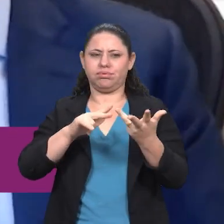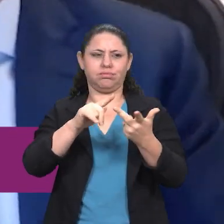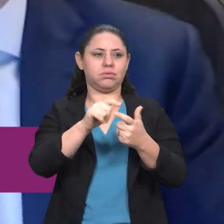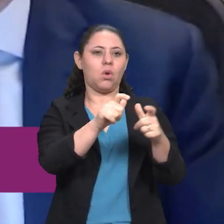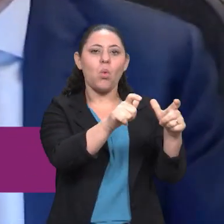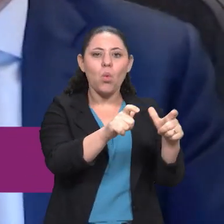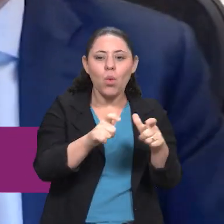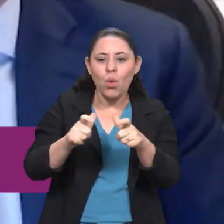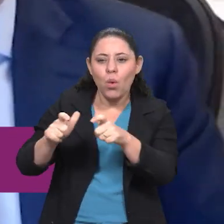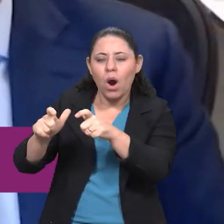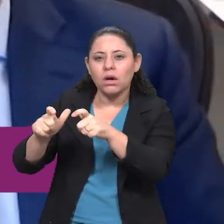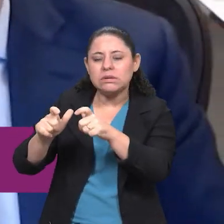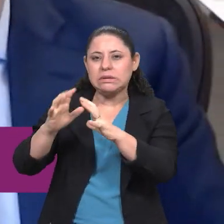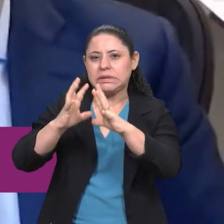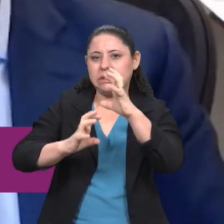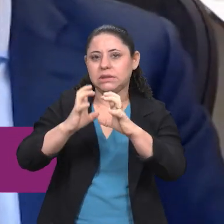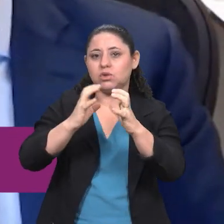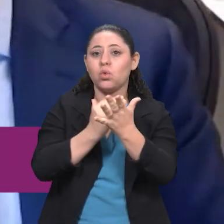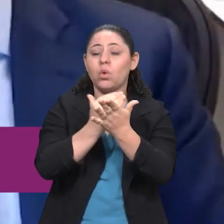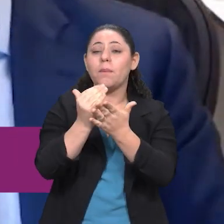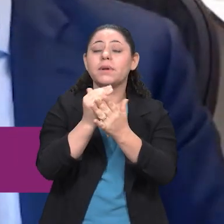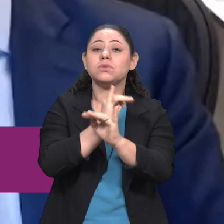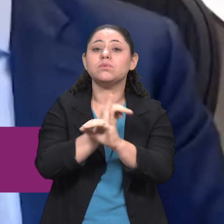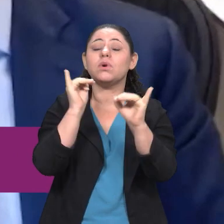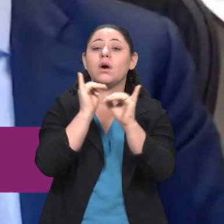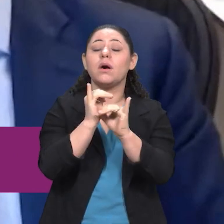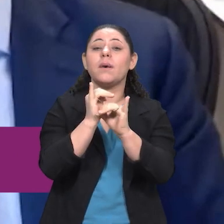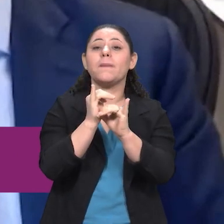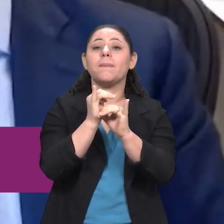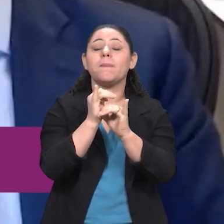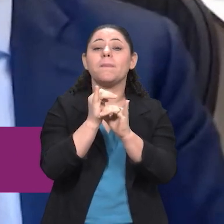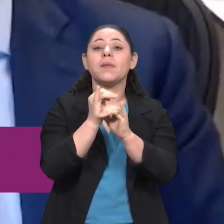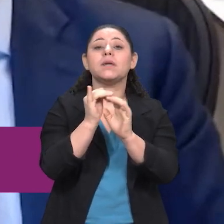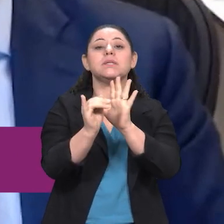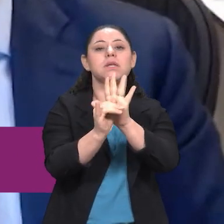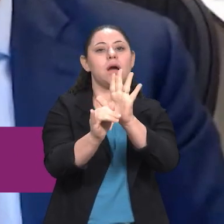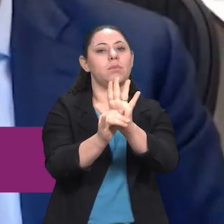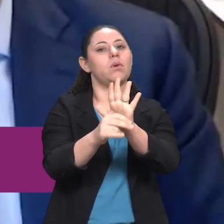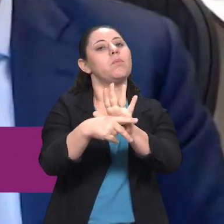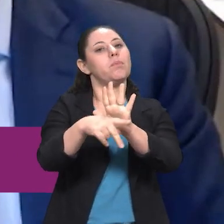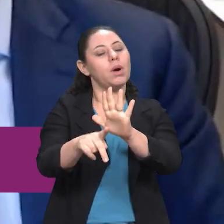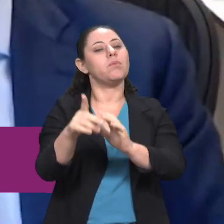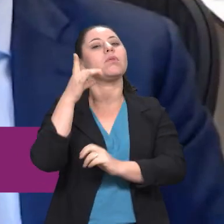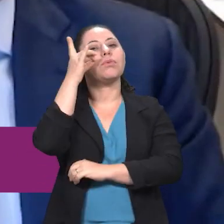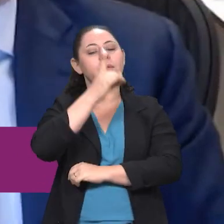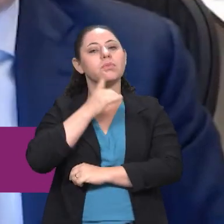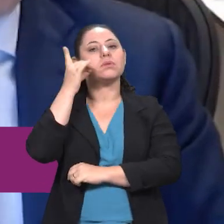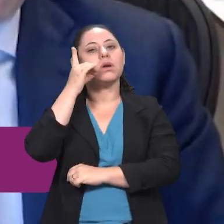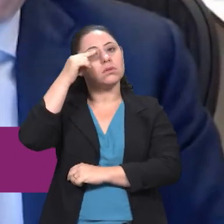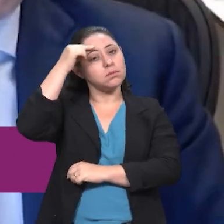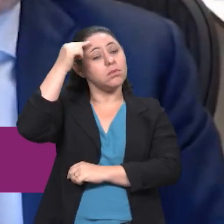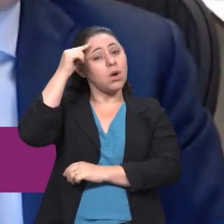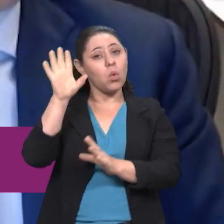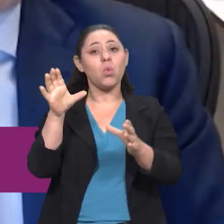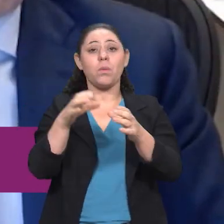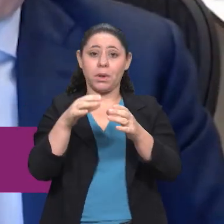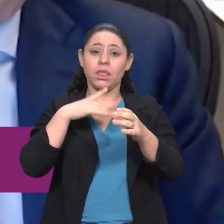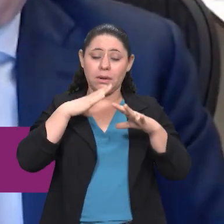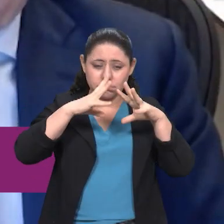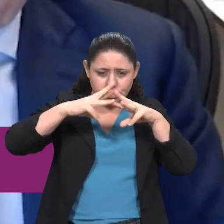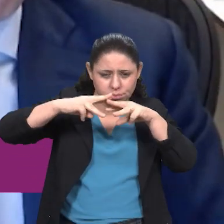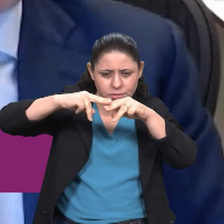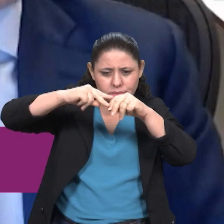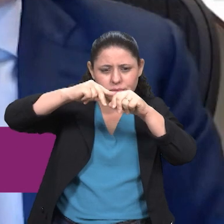temos várias áreas de conflito. No início do programa, eu dei exemplo do deputado Zé Teixeira, que é da bancada ruralista, ele mesmo